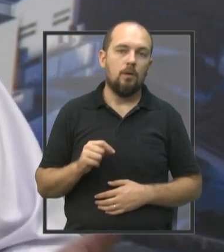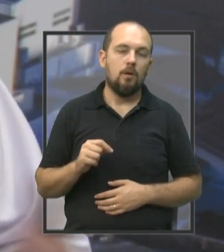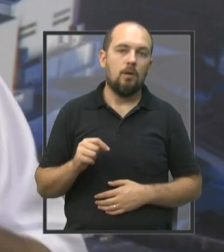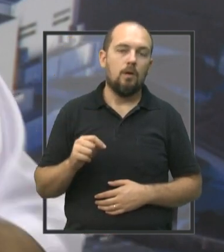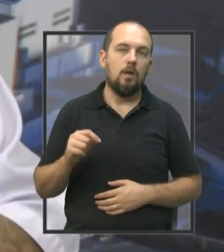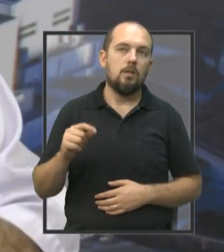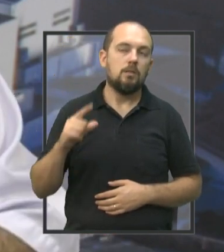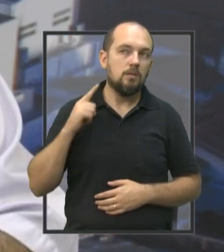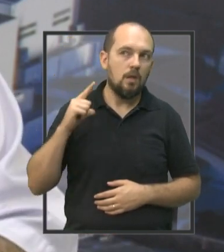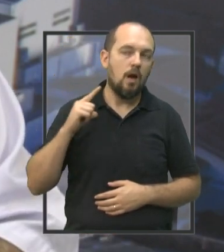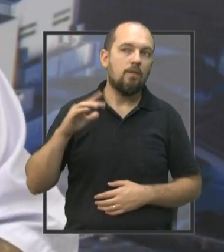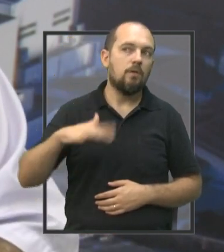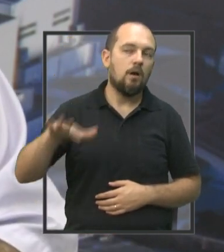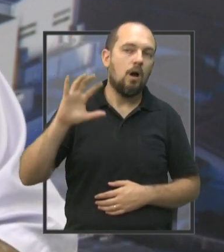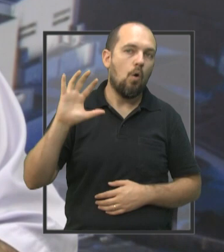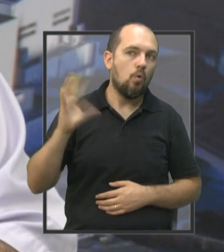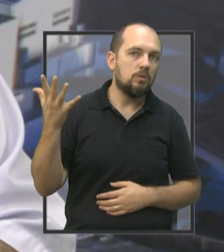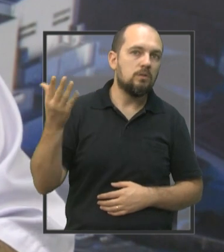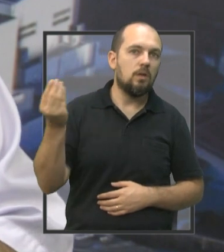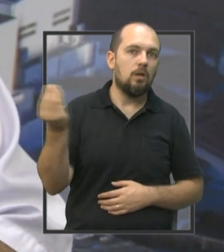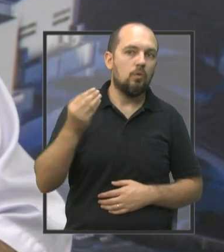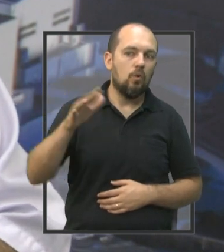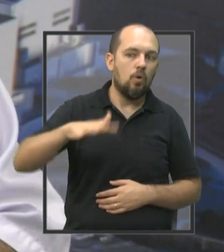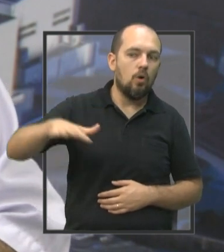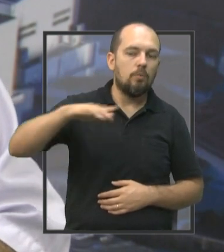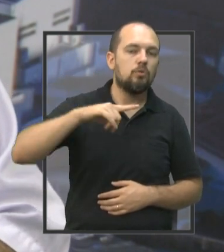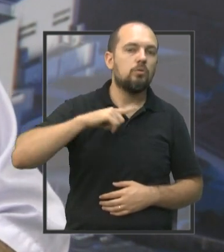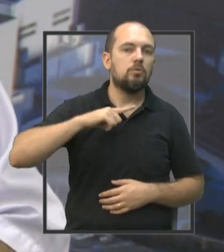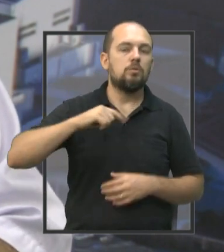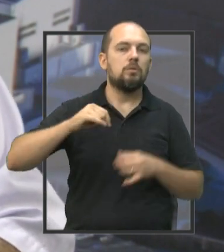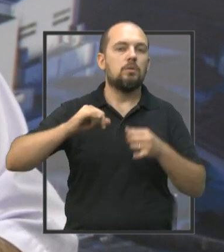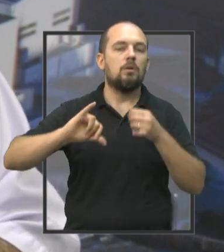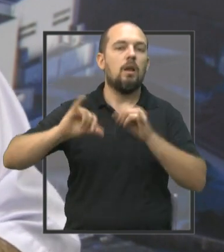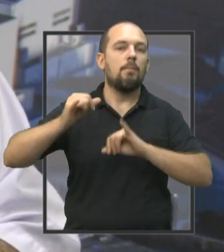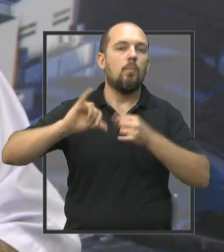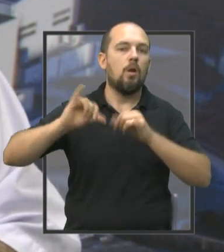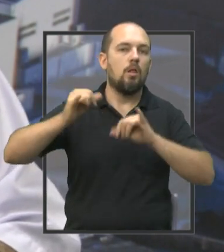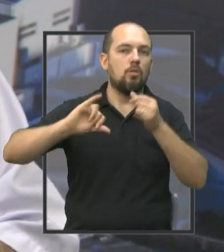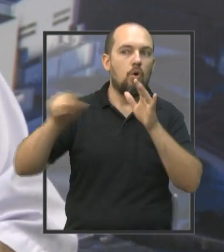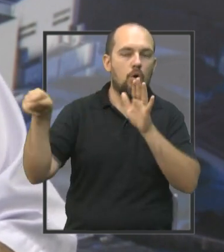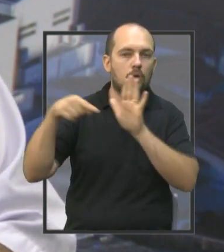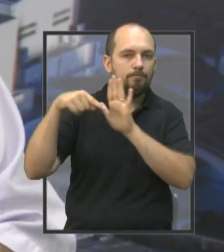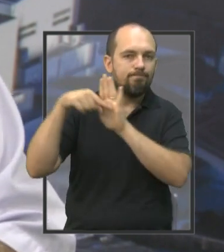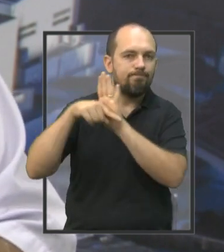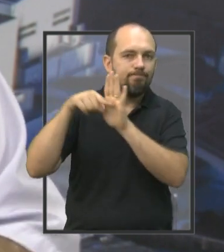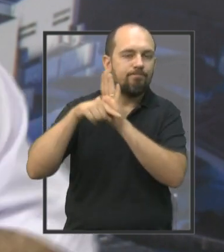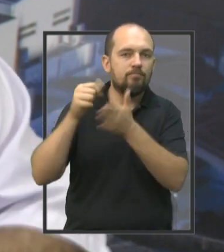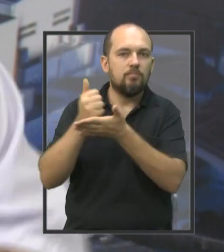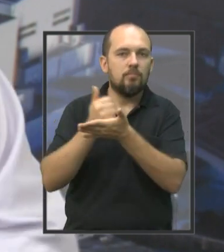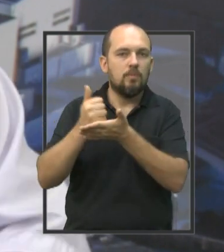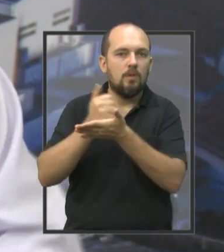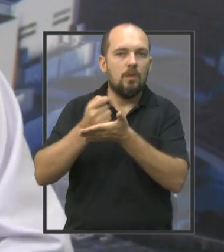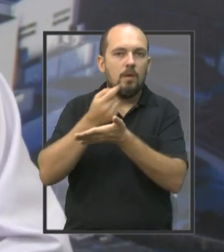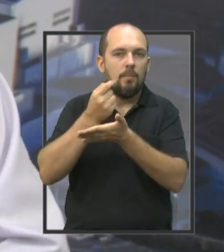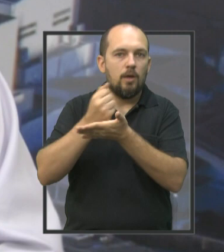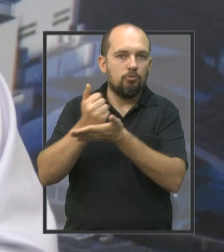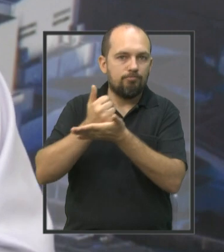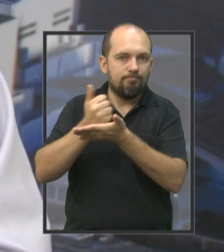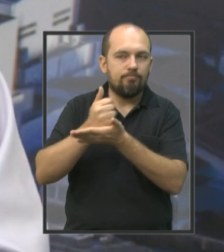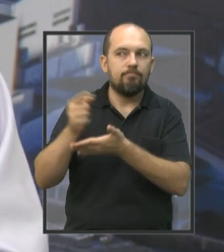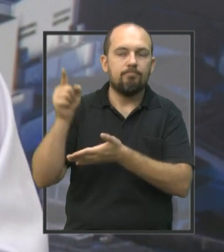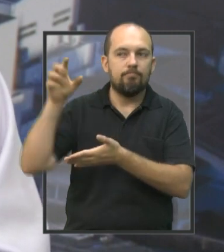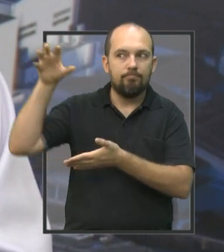estava acontecendo isso, que tinha um laboratório que está pesquisando um medicamento e que